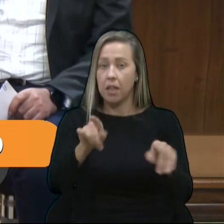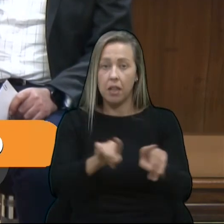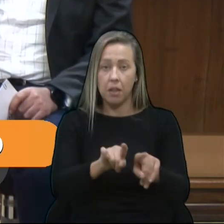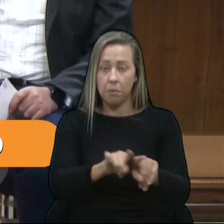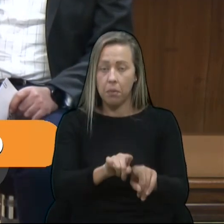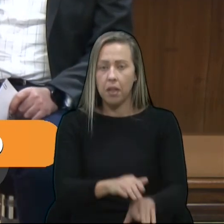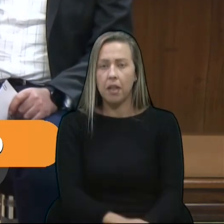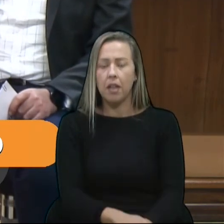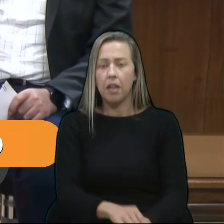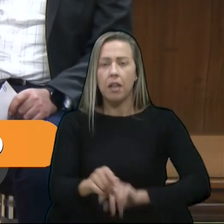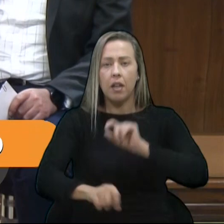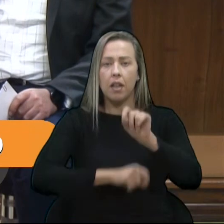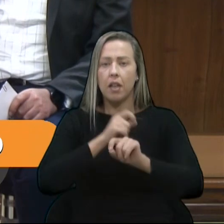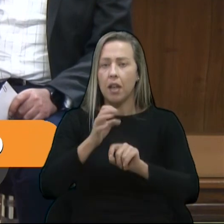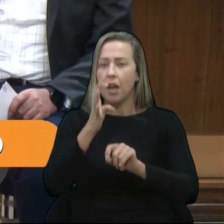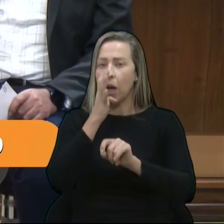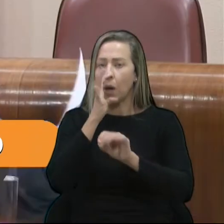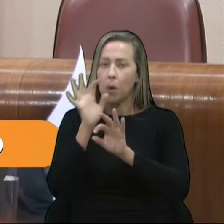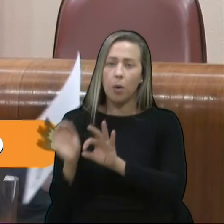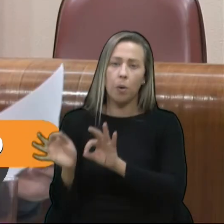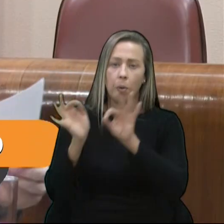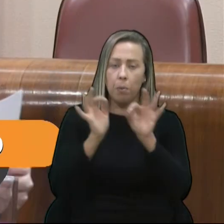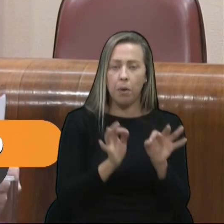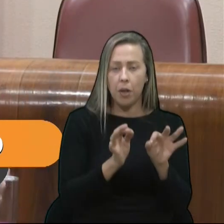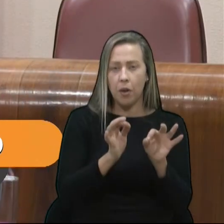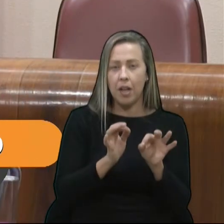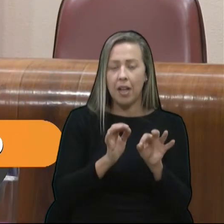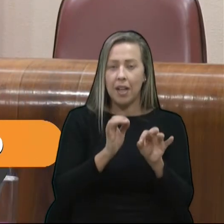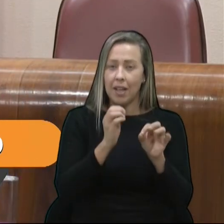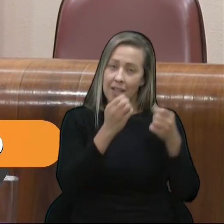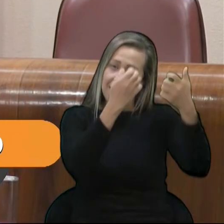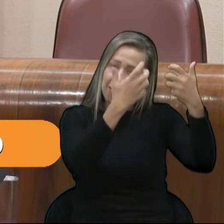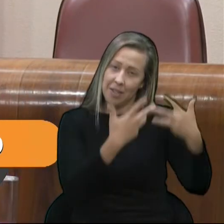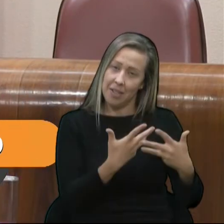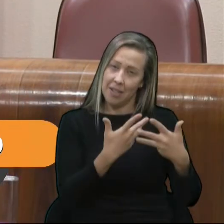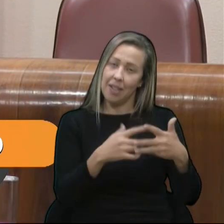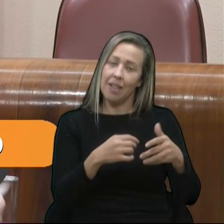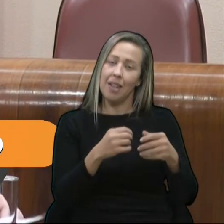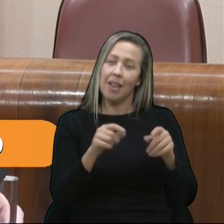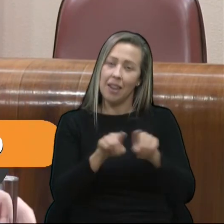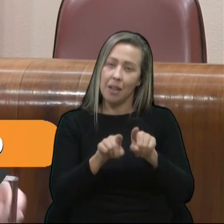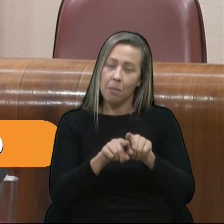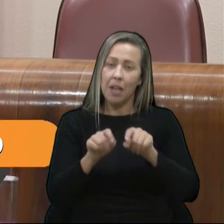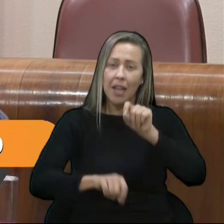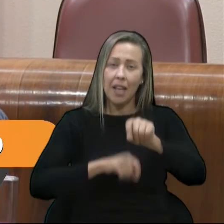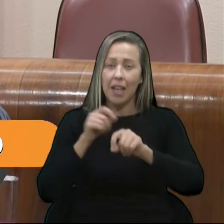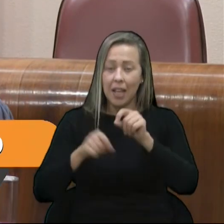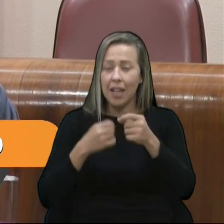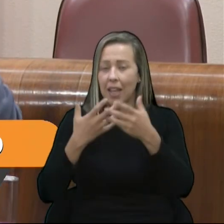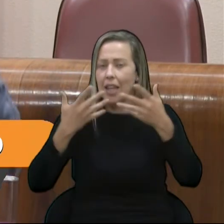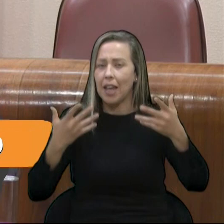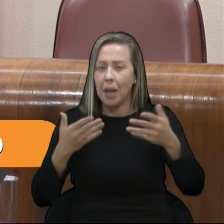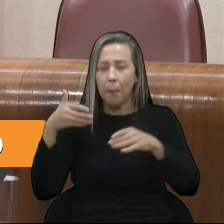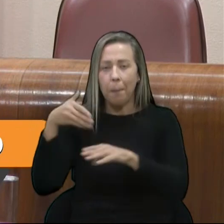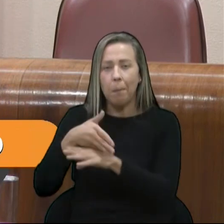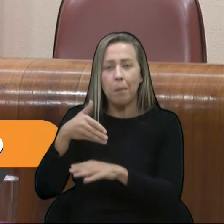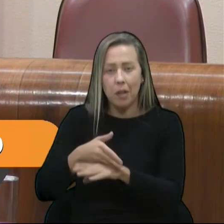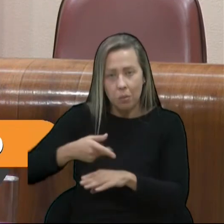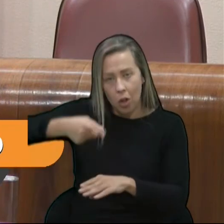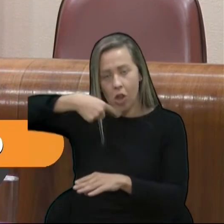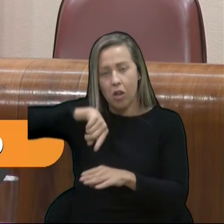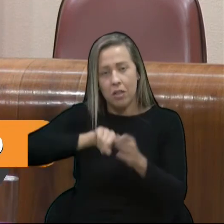a quem acompanhou com a gente, deixou seu recado, os telespectadores, mas também quem trouxe até nós